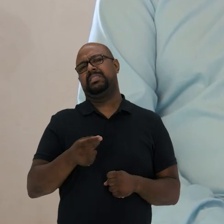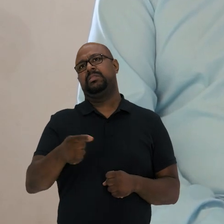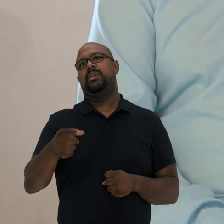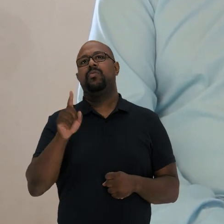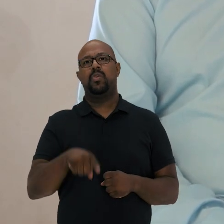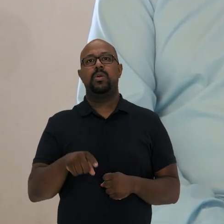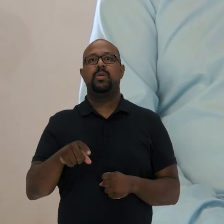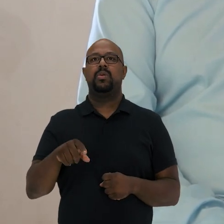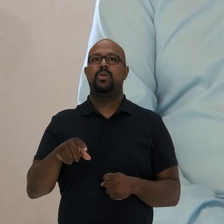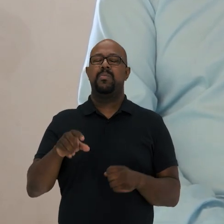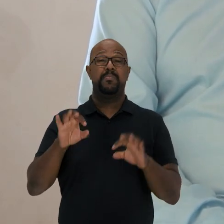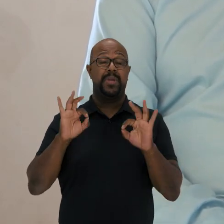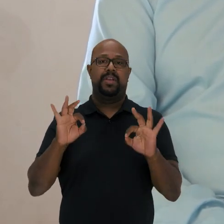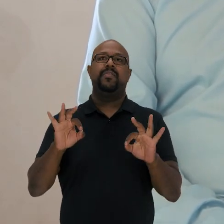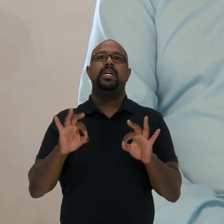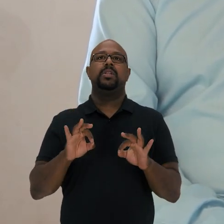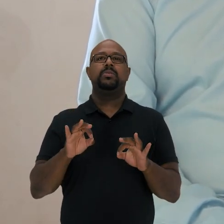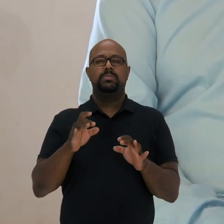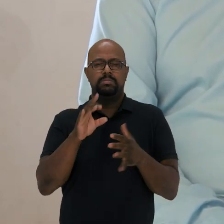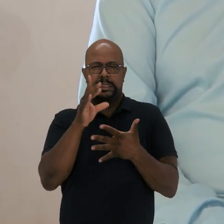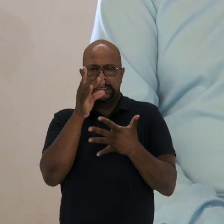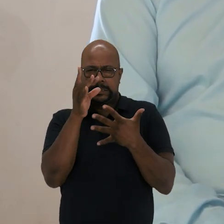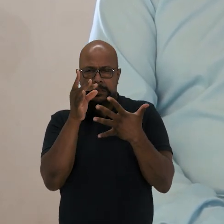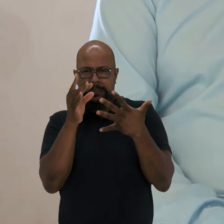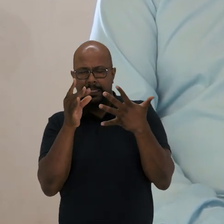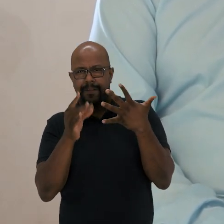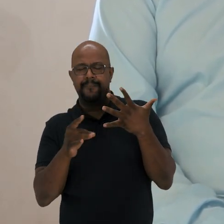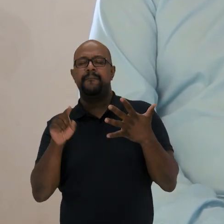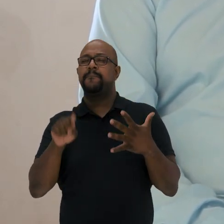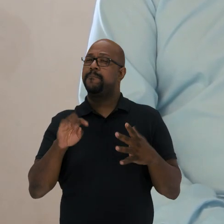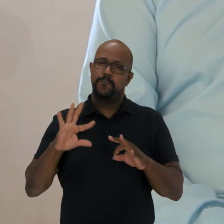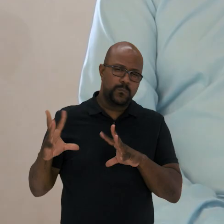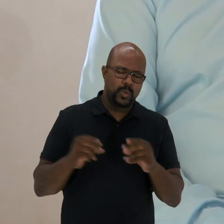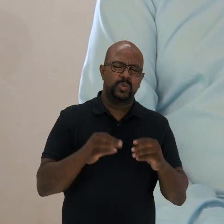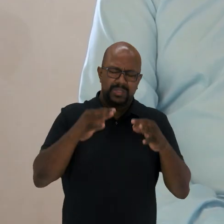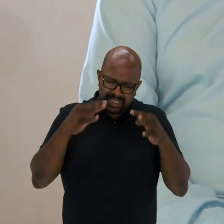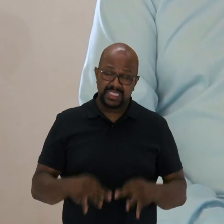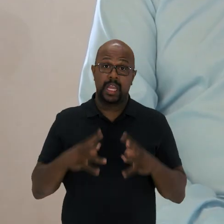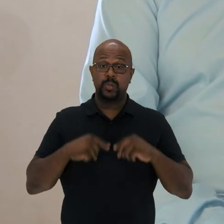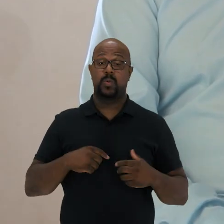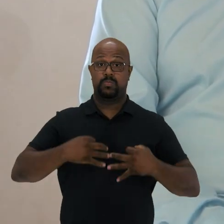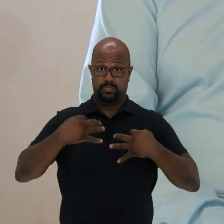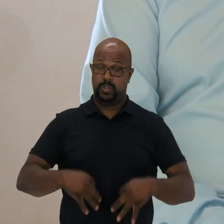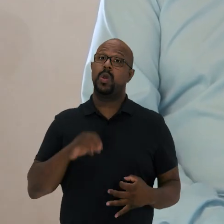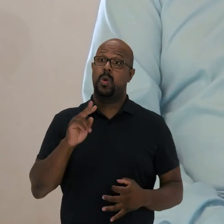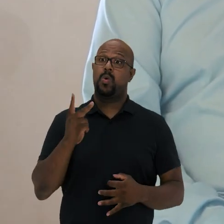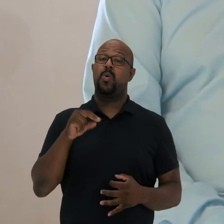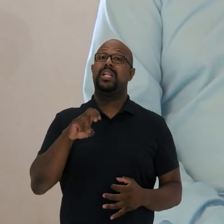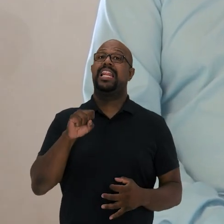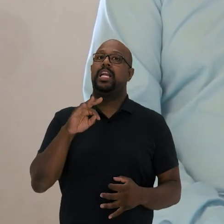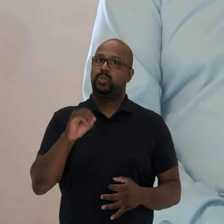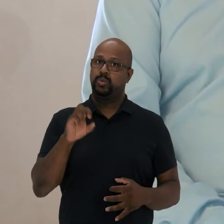foi o perfeccionista, detalhista, né? Era tudo certo, honesto,